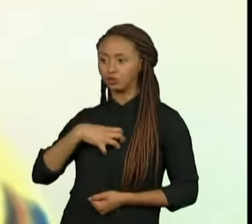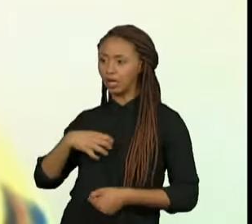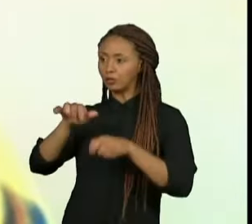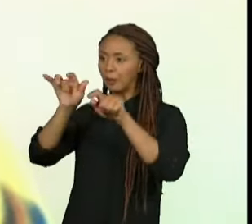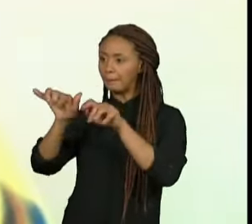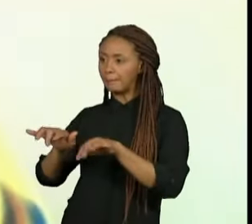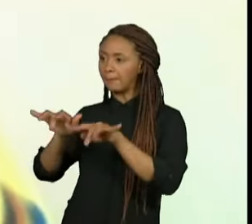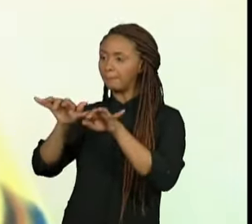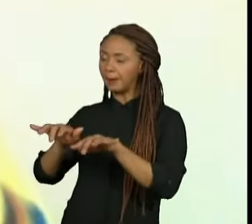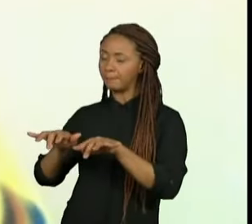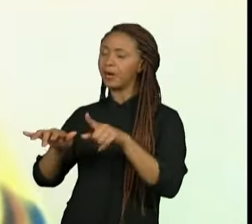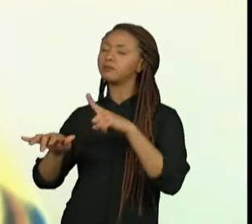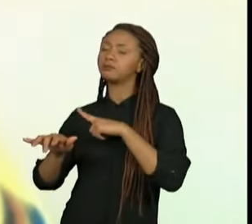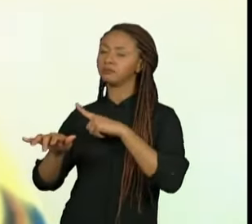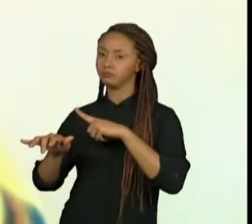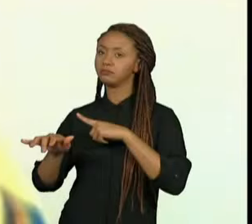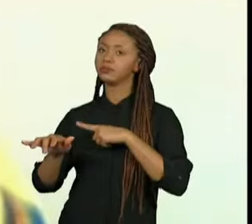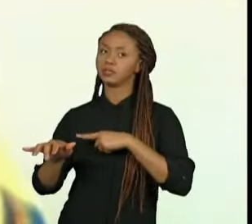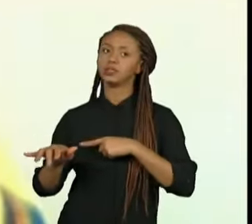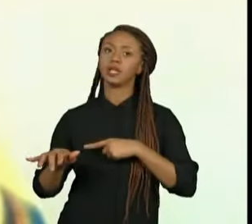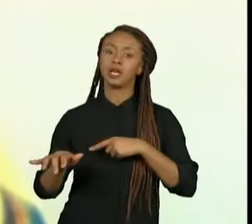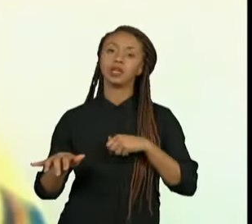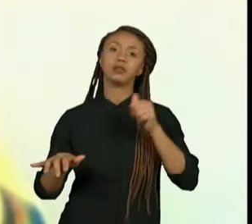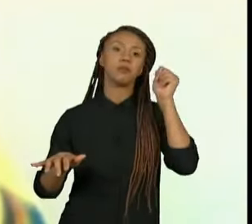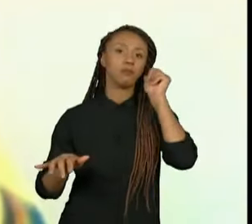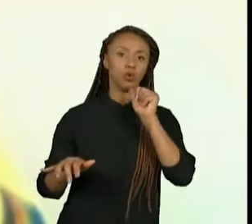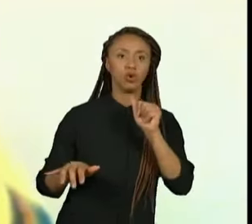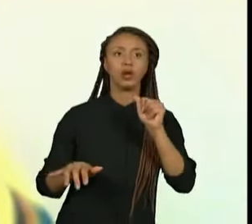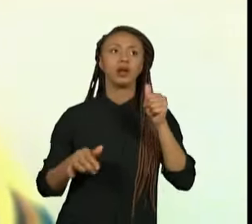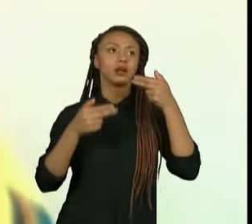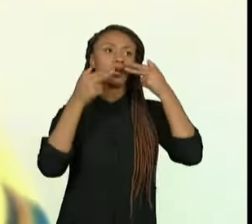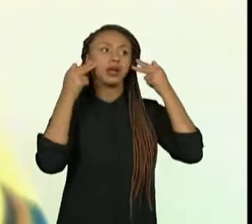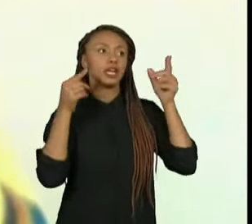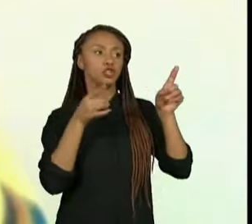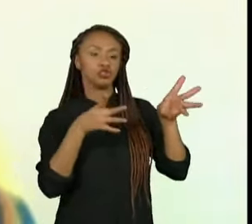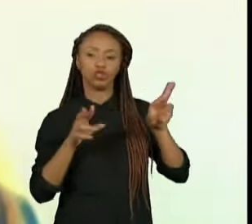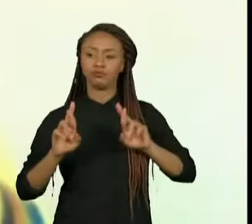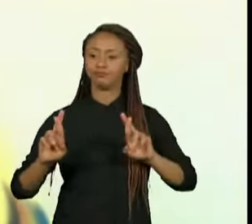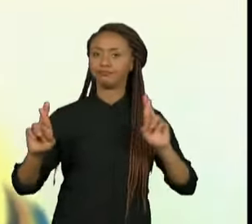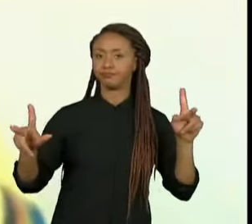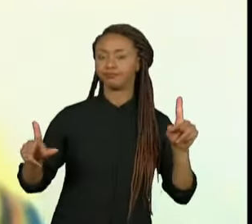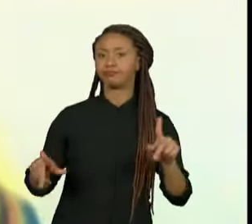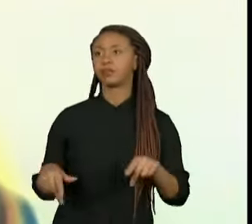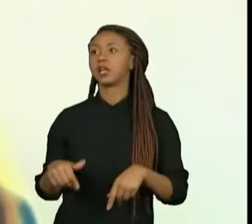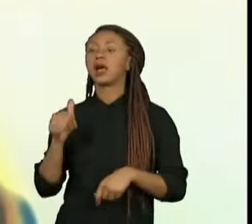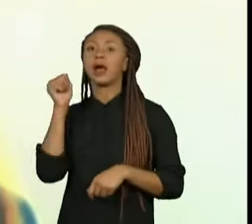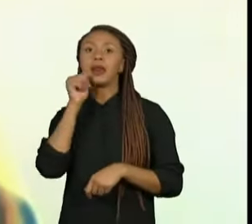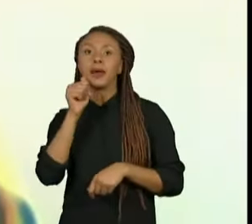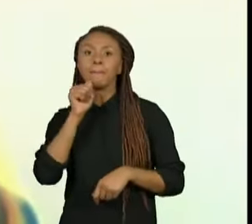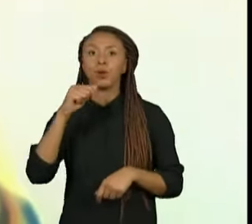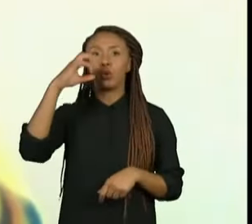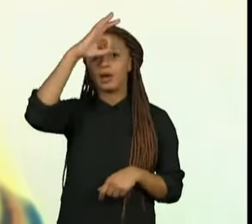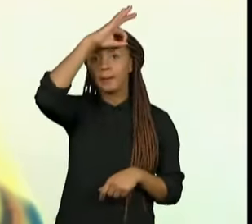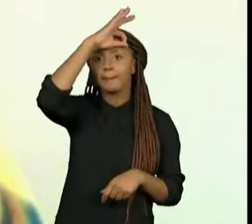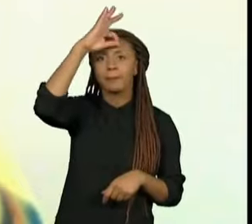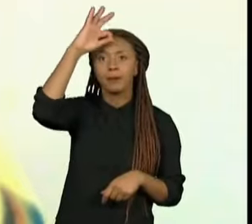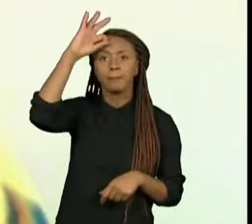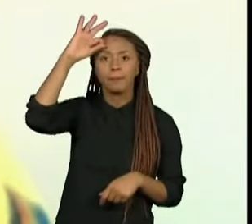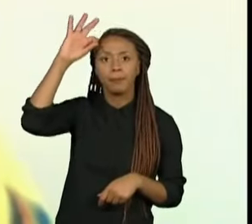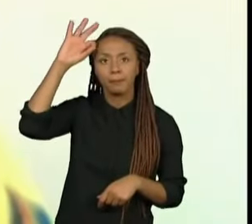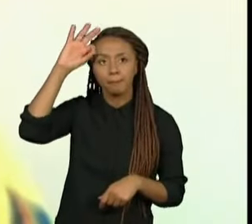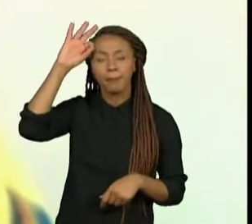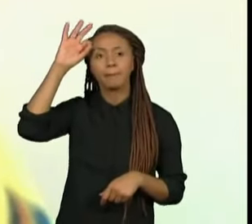ela é diferente da escrita da mulher indígena, como a escrita de uma mulher cigana vai ser diferente da minha